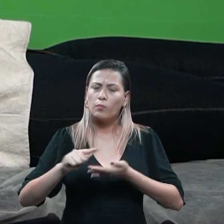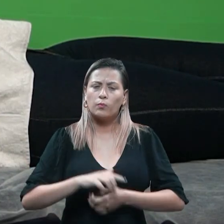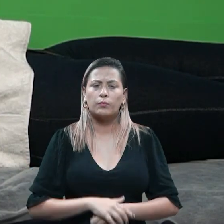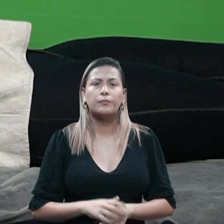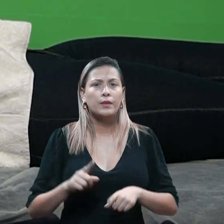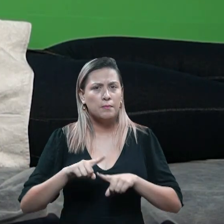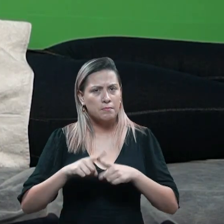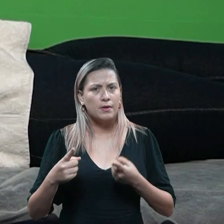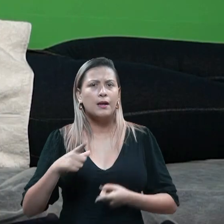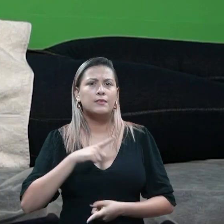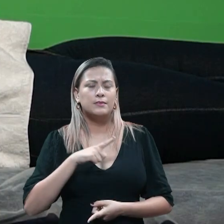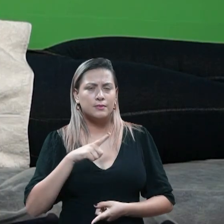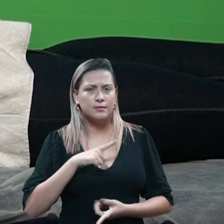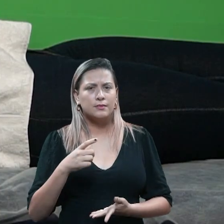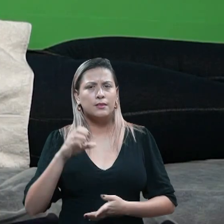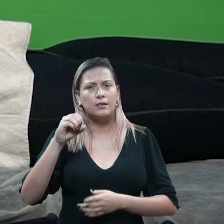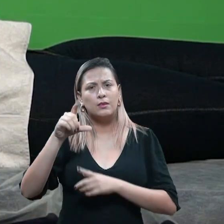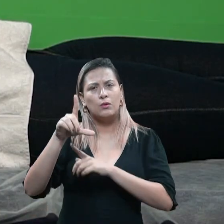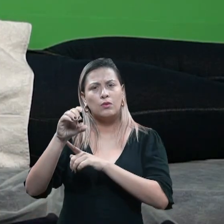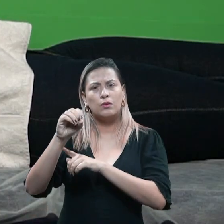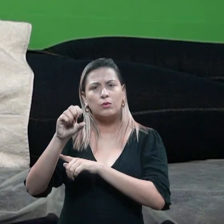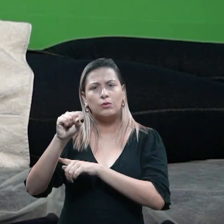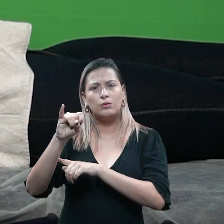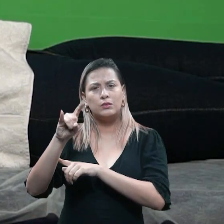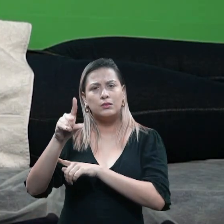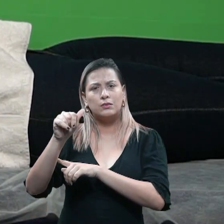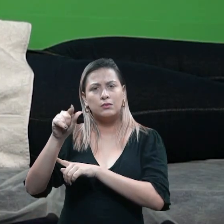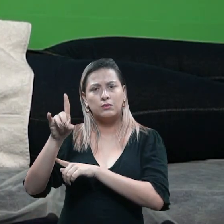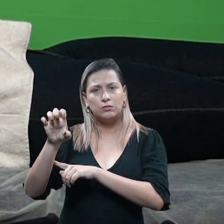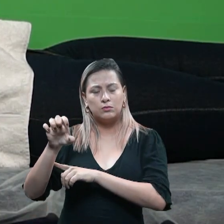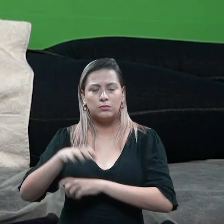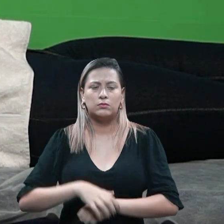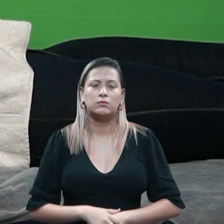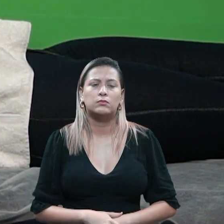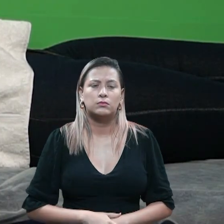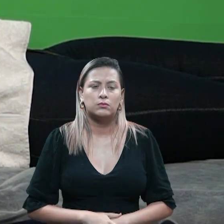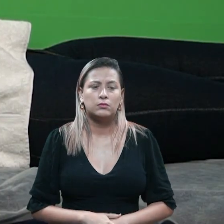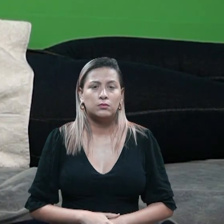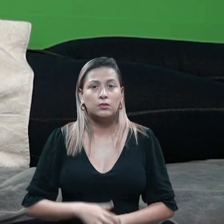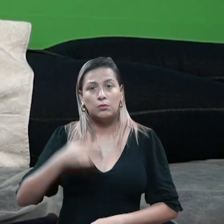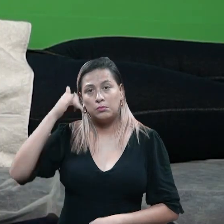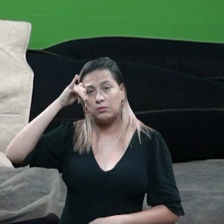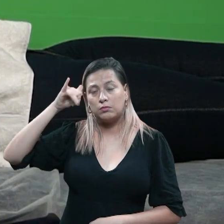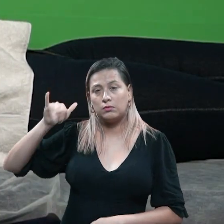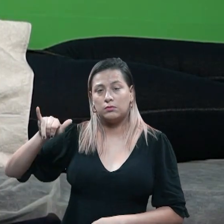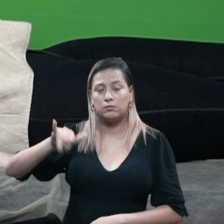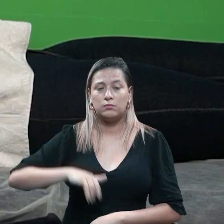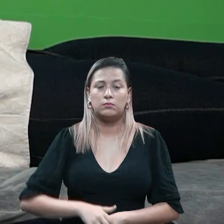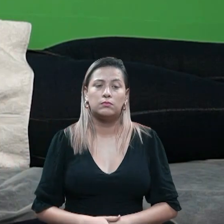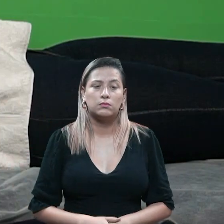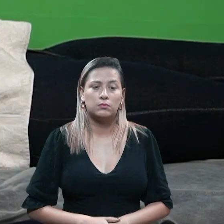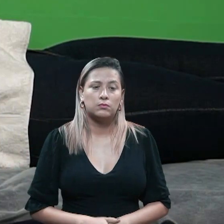tem oleosidade, a gente consegue perceber. Então, ela pode evitar